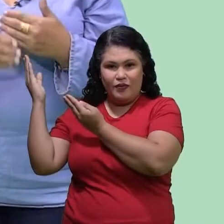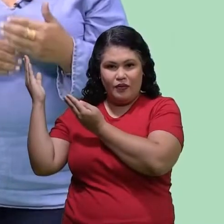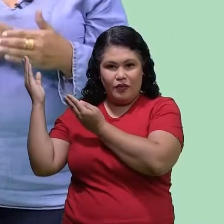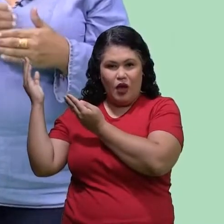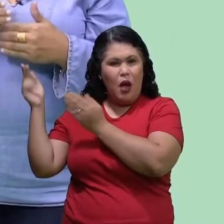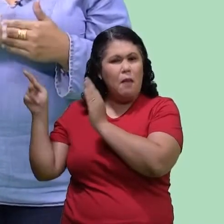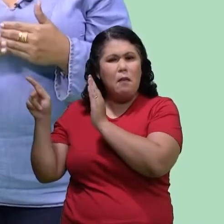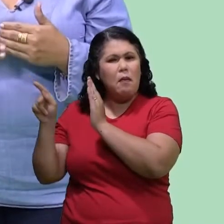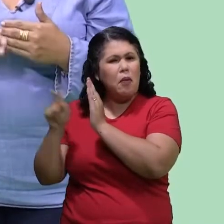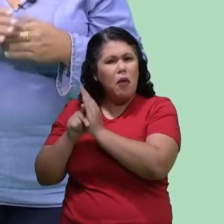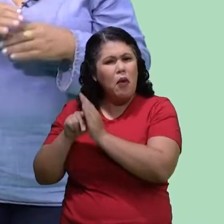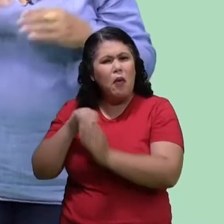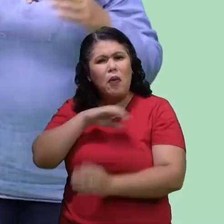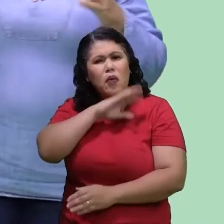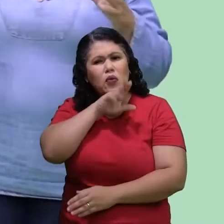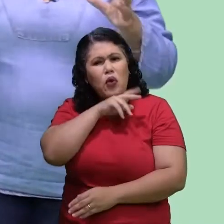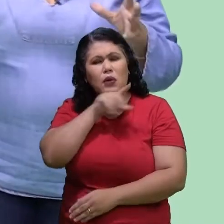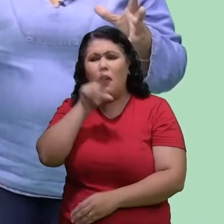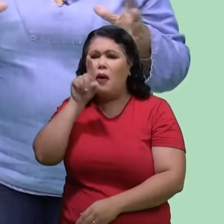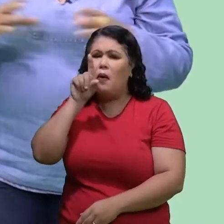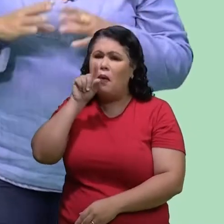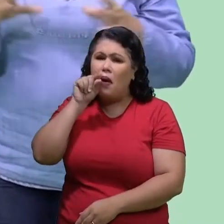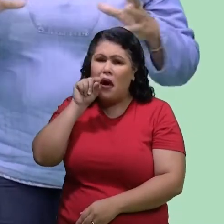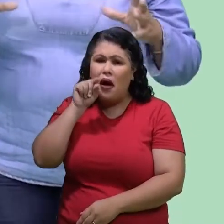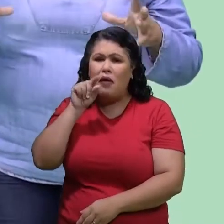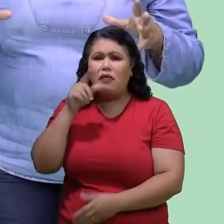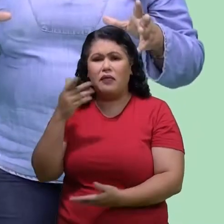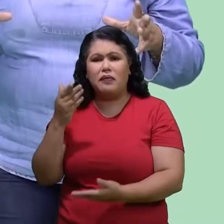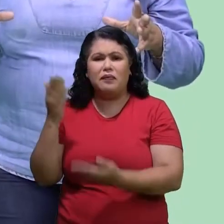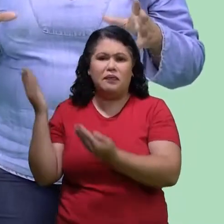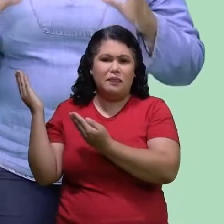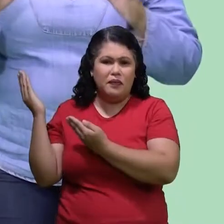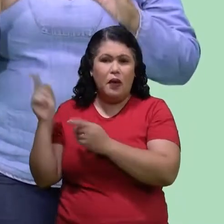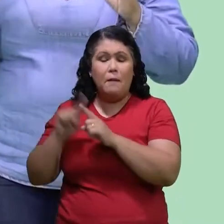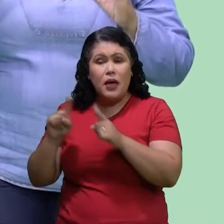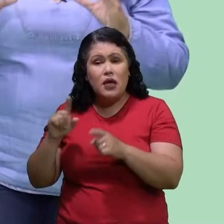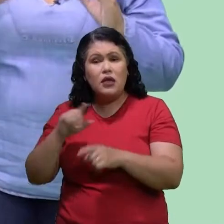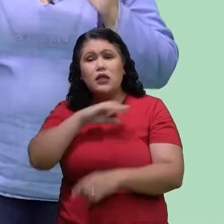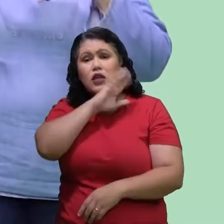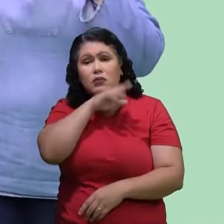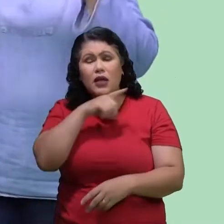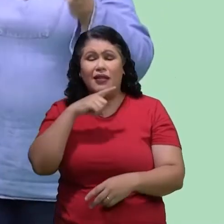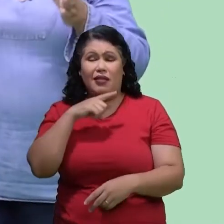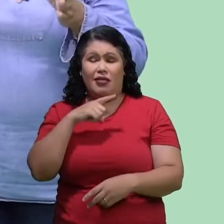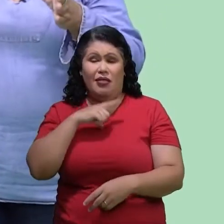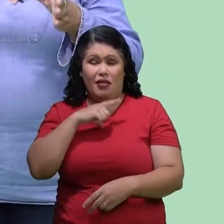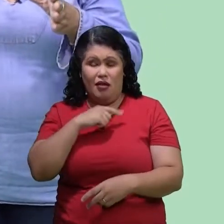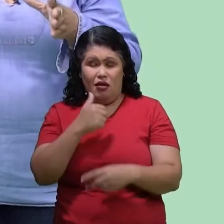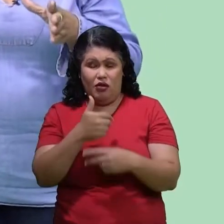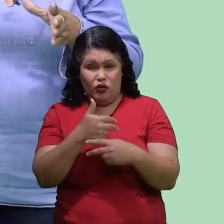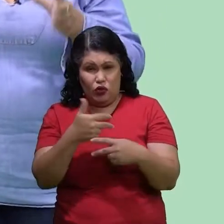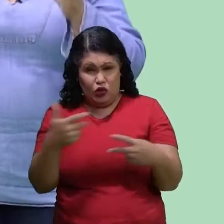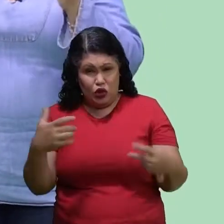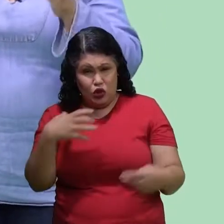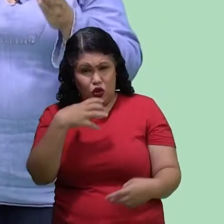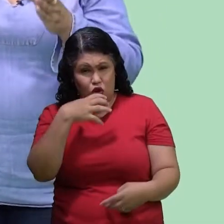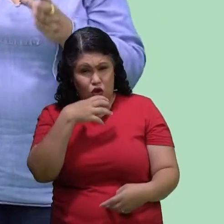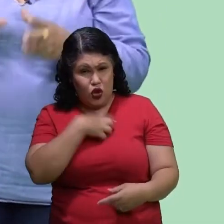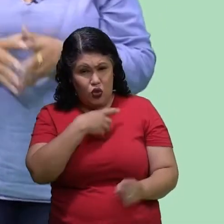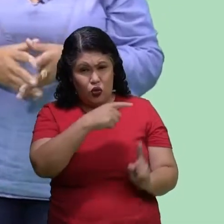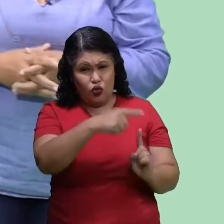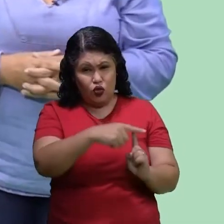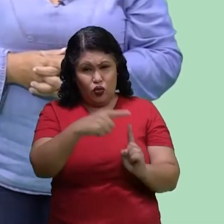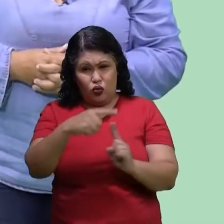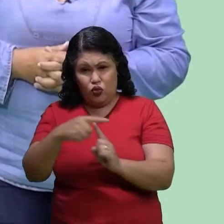já nascendo o animal, que é uma outra forma de se reproduzir. Mas aqui eu trouxe que algumas características desses animais é